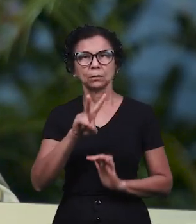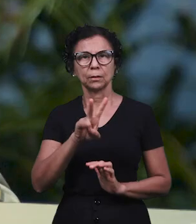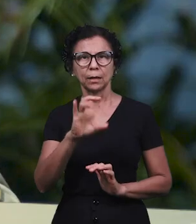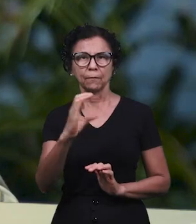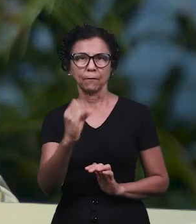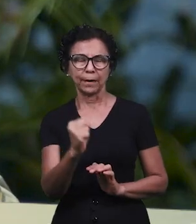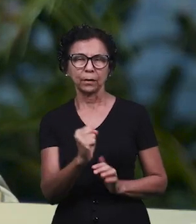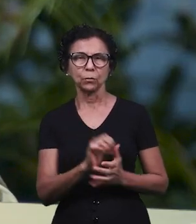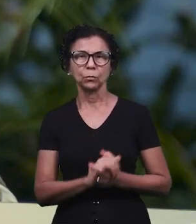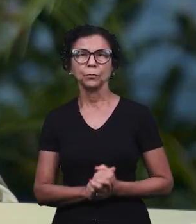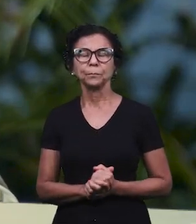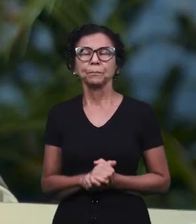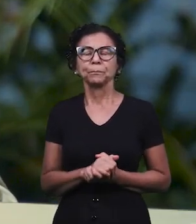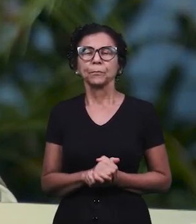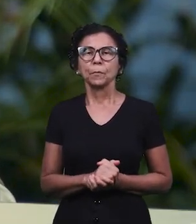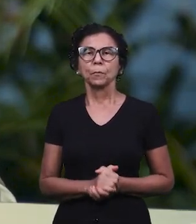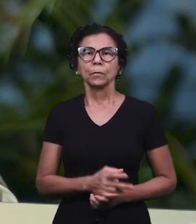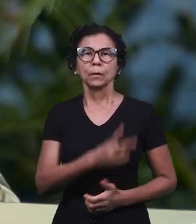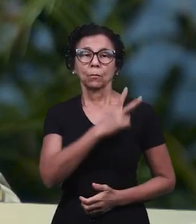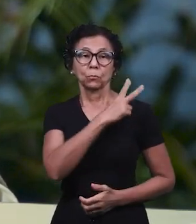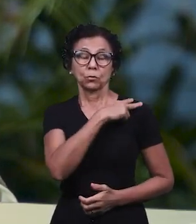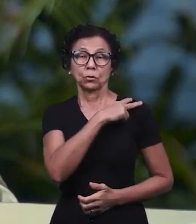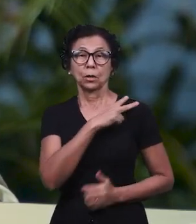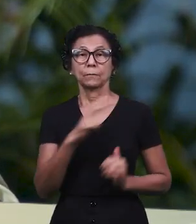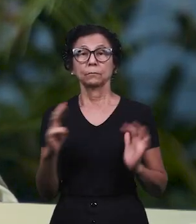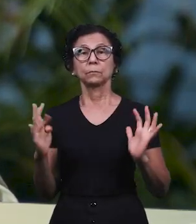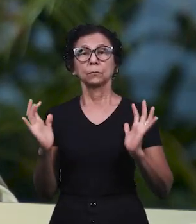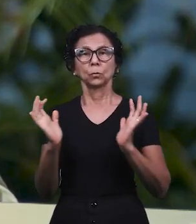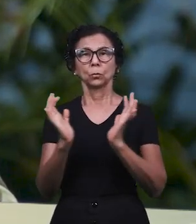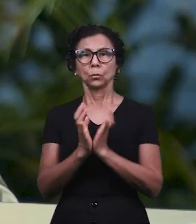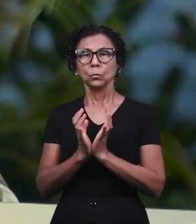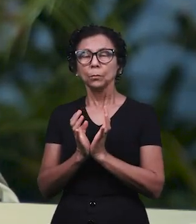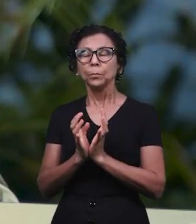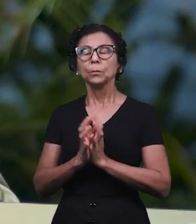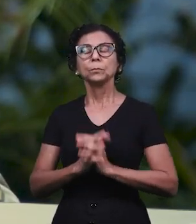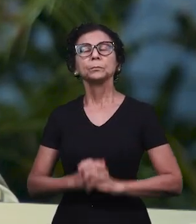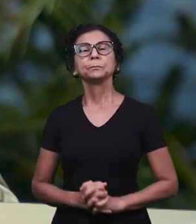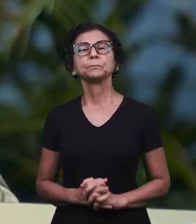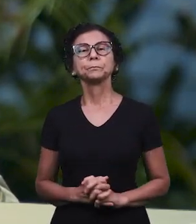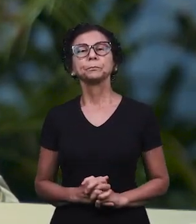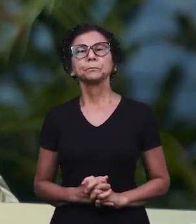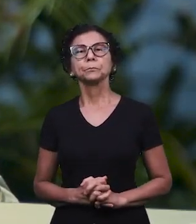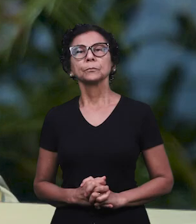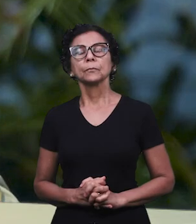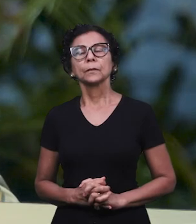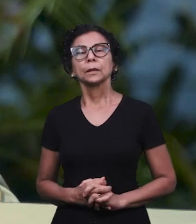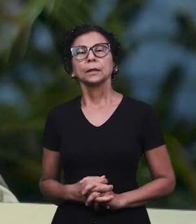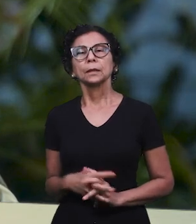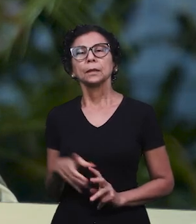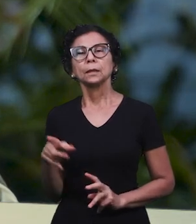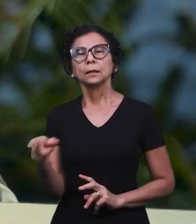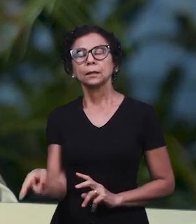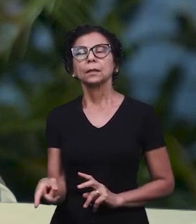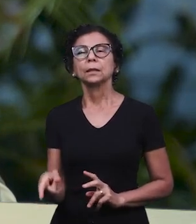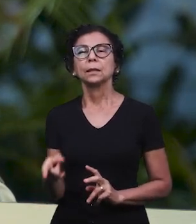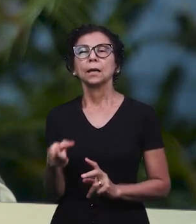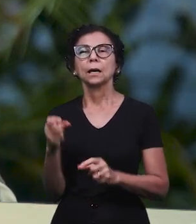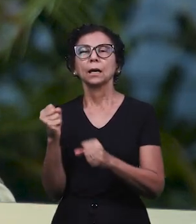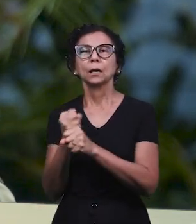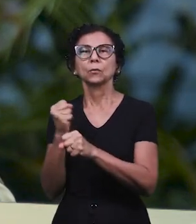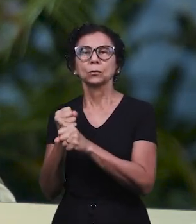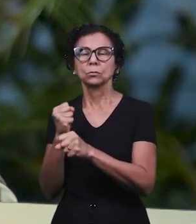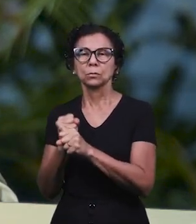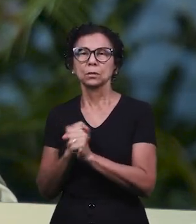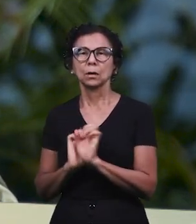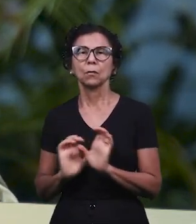Lagoas, eu sou chefe de uma comissão, como o senhor comentou, e a produção lá é voltada para um blindado